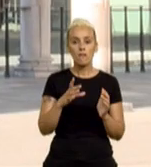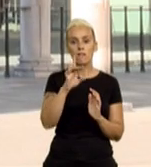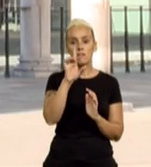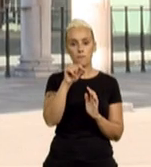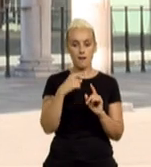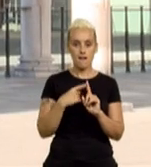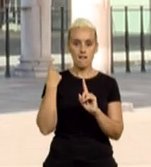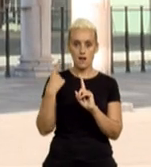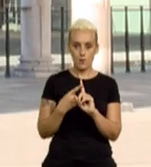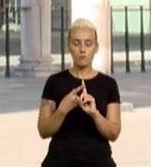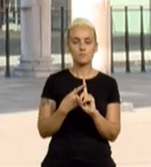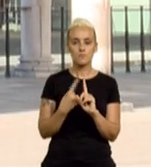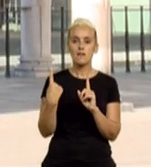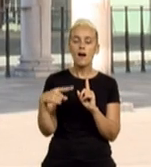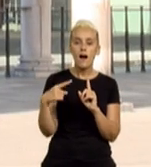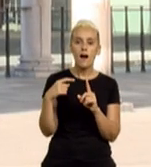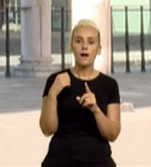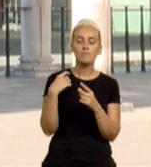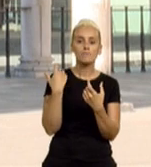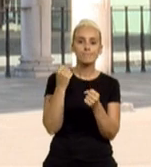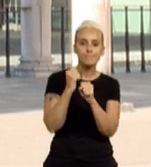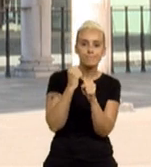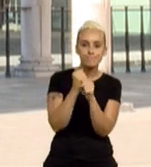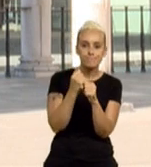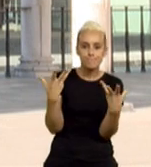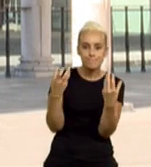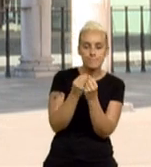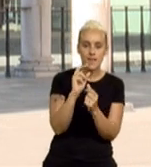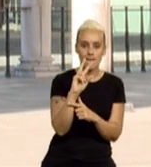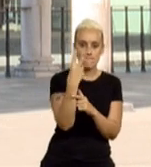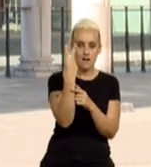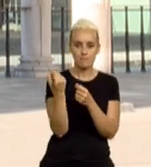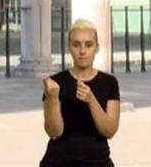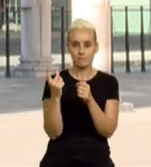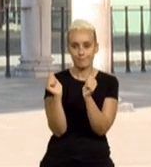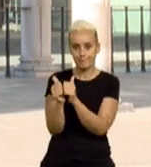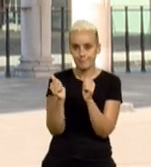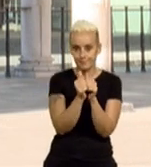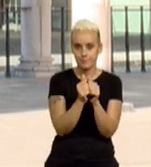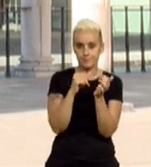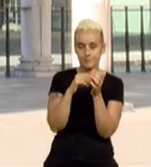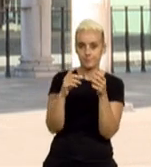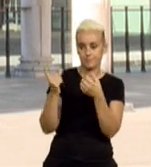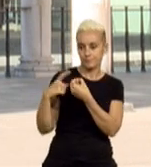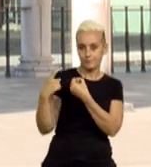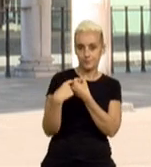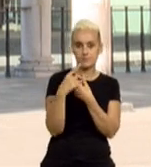Nós temos este ano duas parcerias, uma das quais é uma continuidade